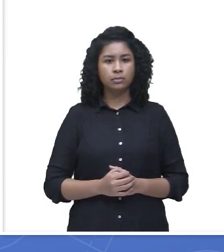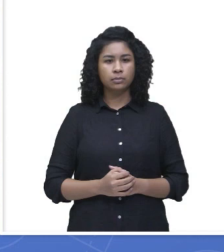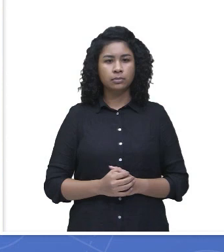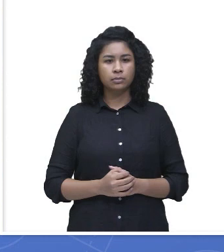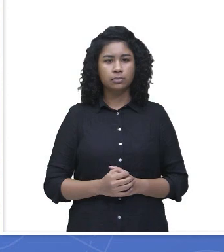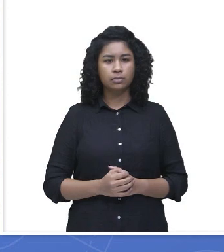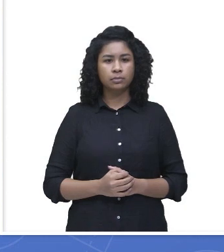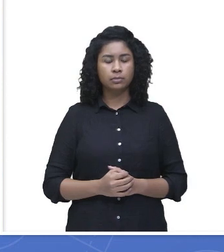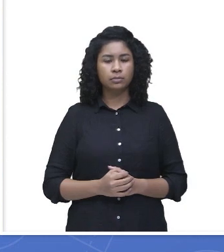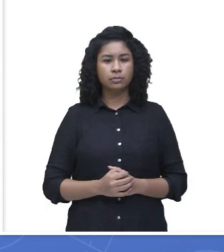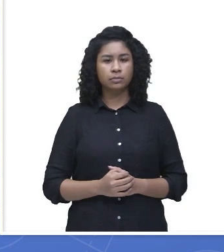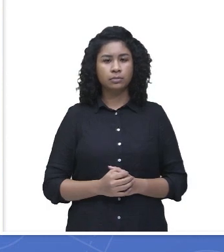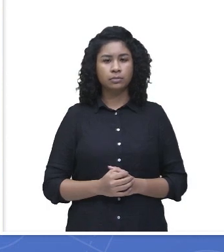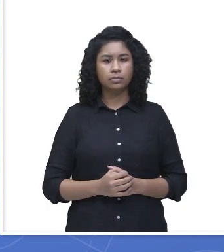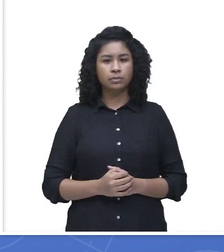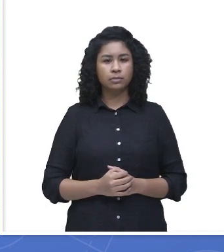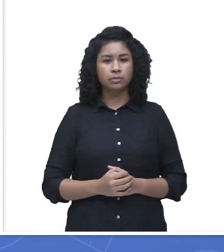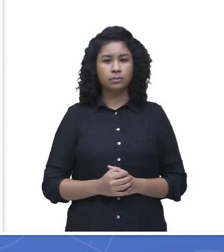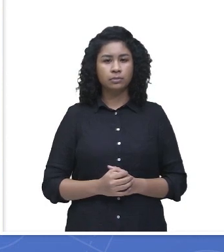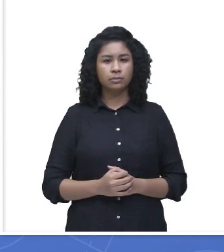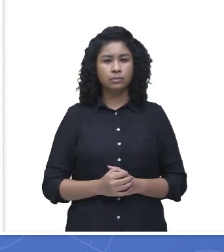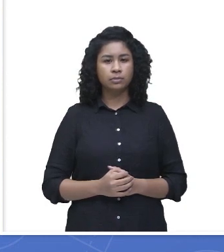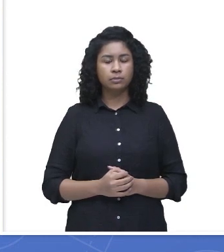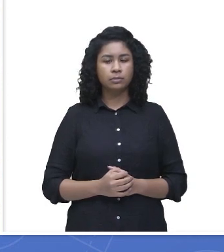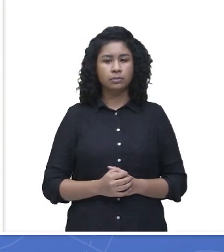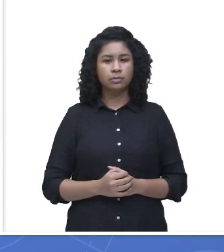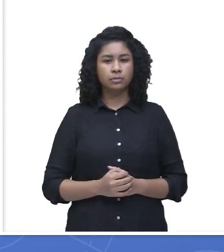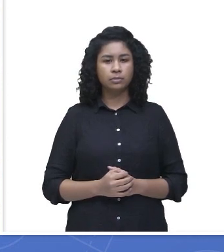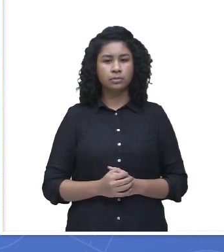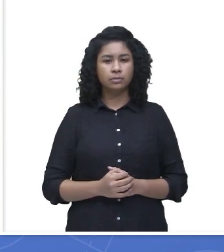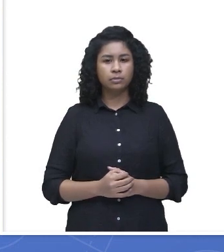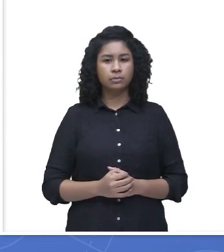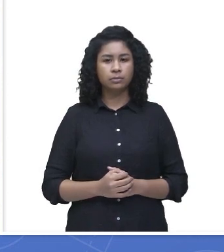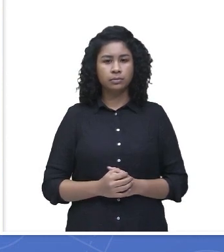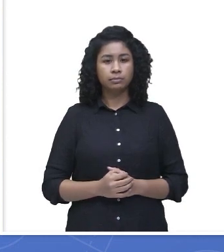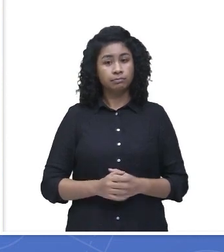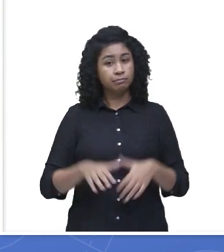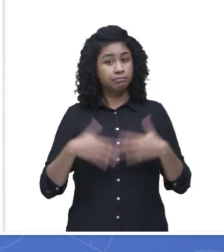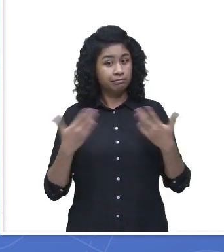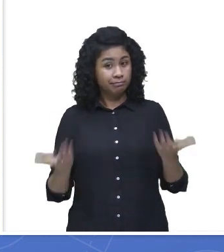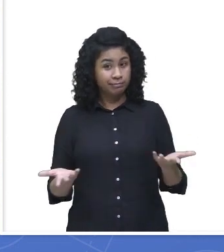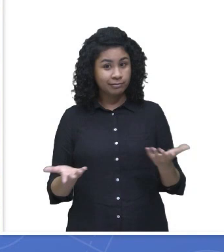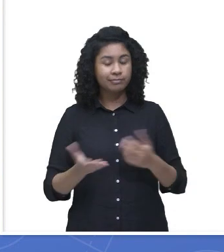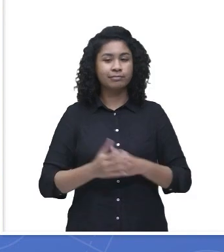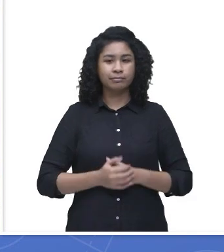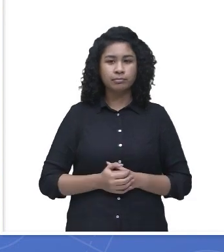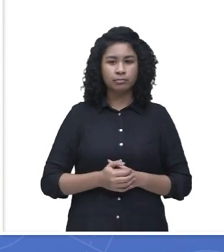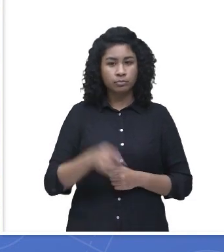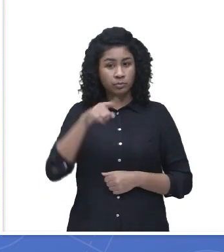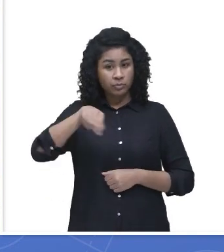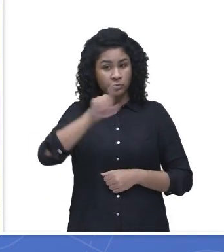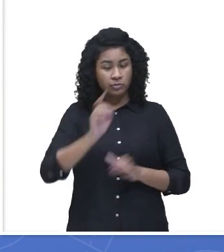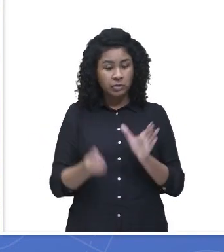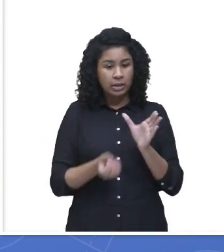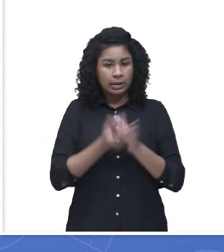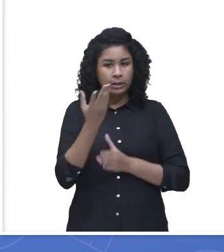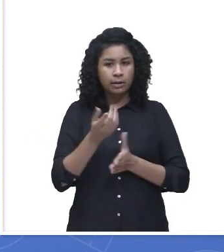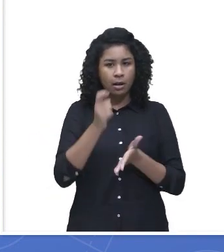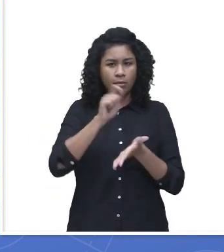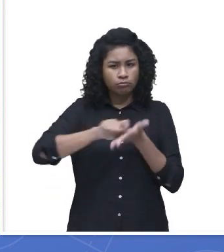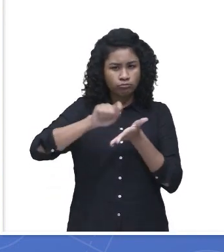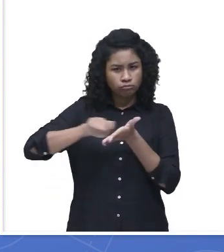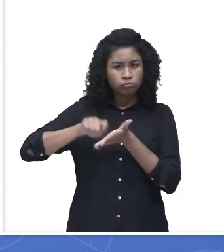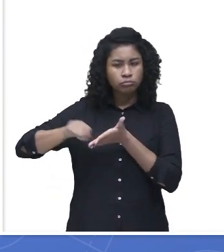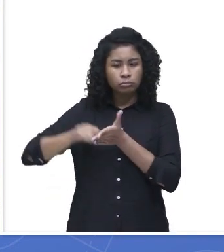perpétuas grades do último verso que eu fizer no mundo. Então, escreva um pequeno parágrafo no qual comente